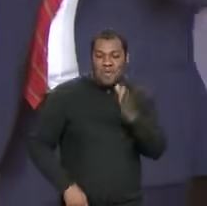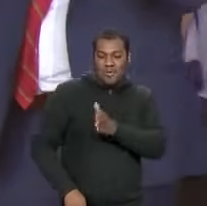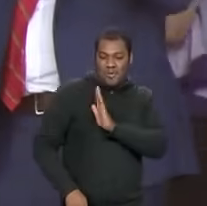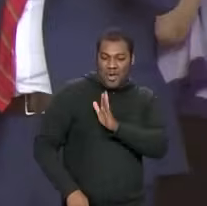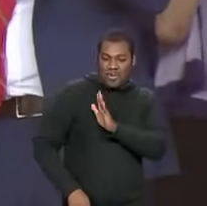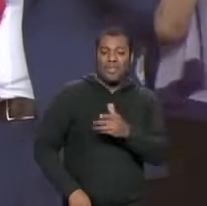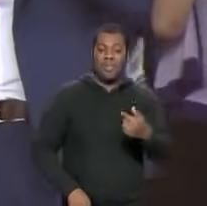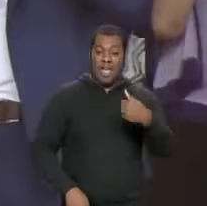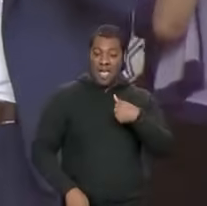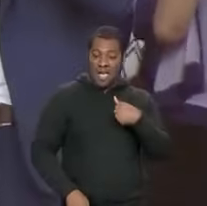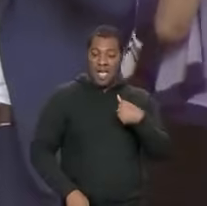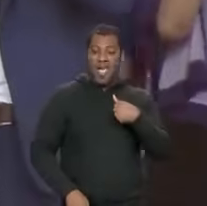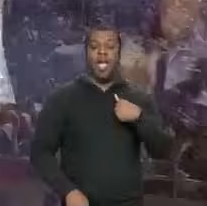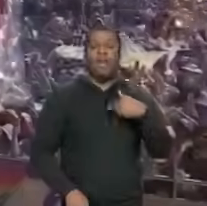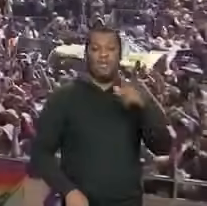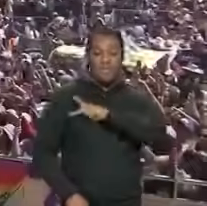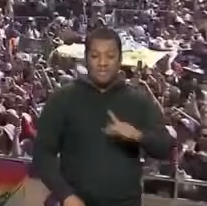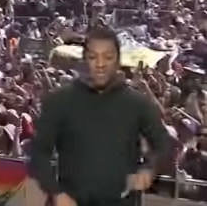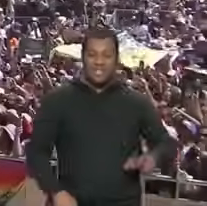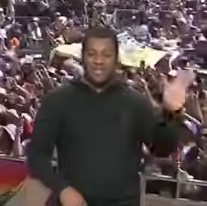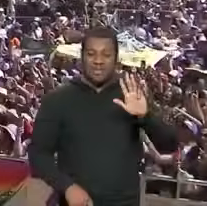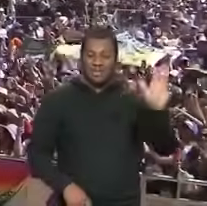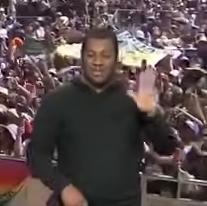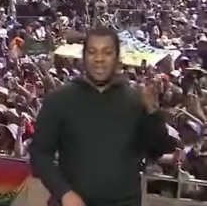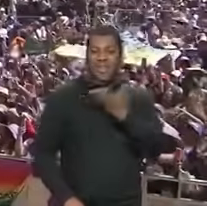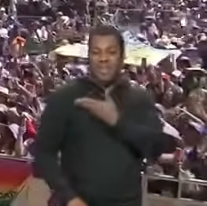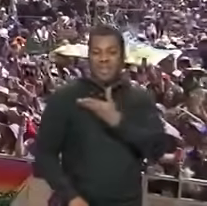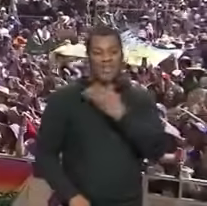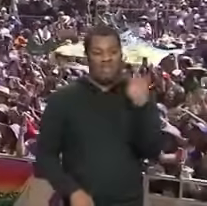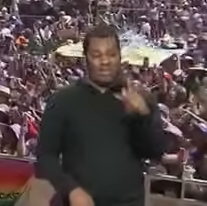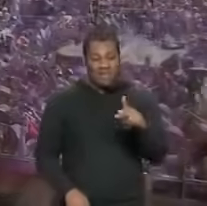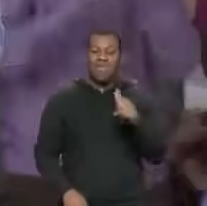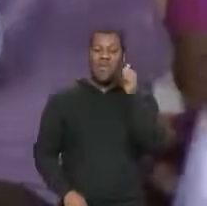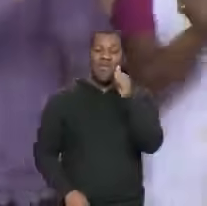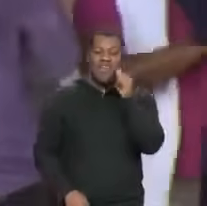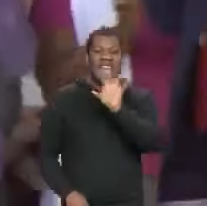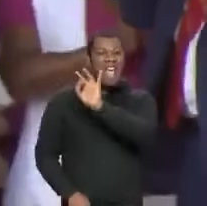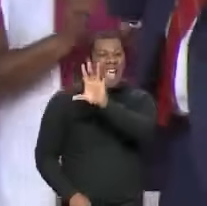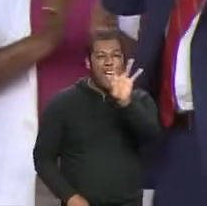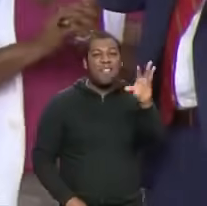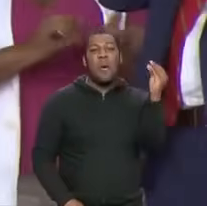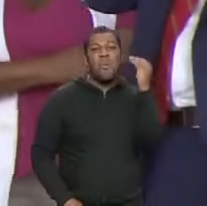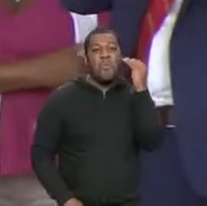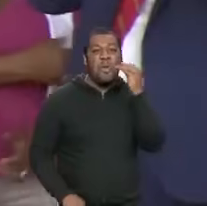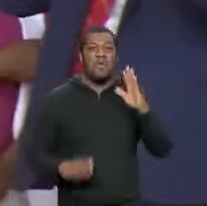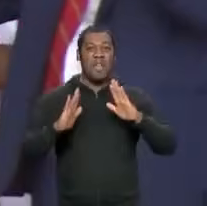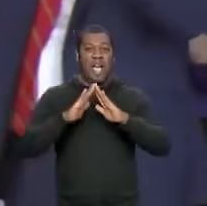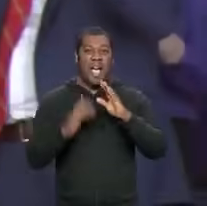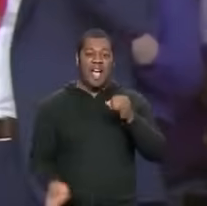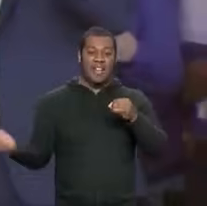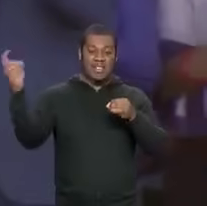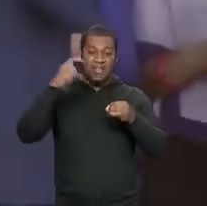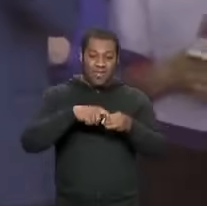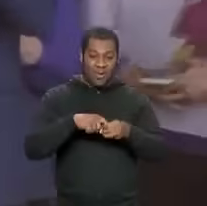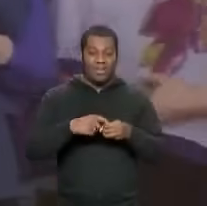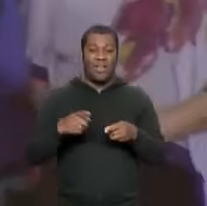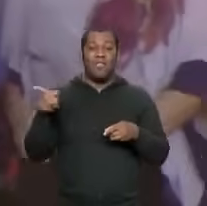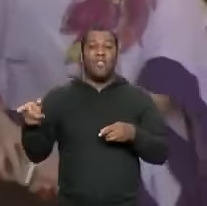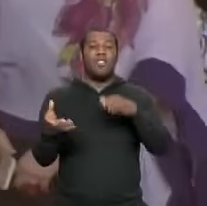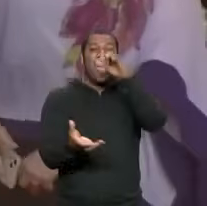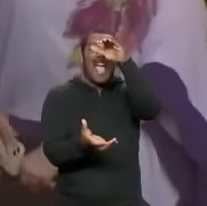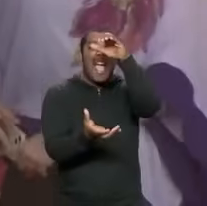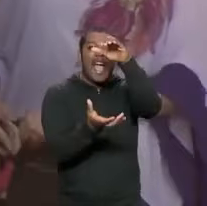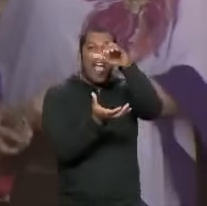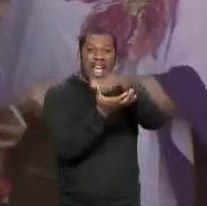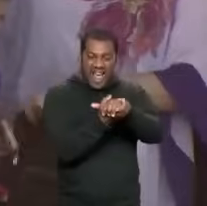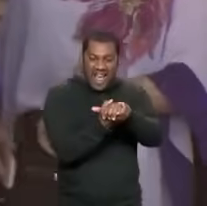Companheiro Lula um beijo na testa de cada mulher e quando chegar em casa quem for casada com